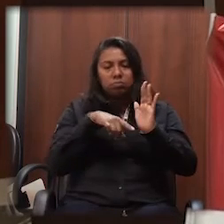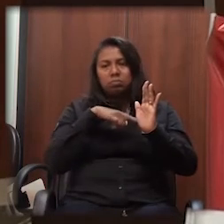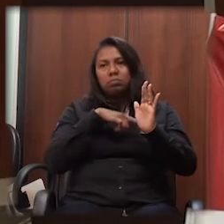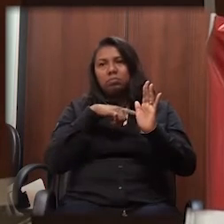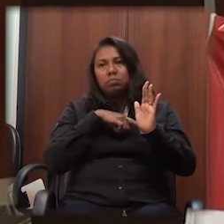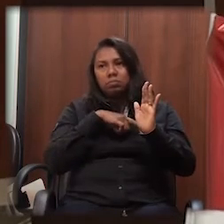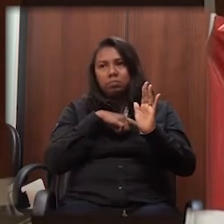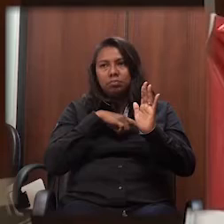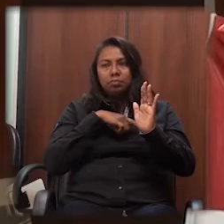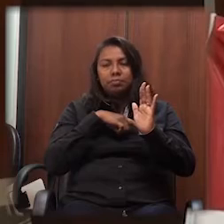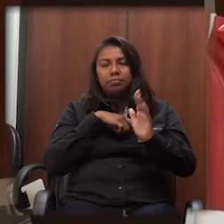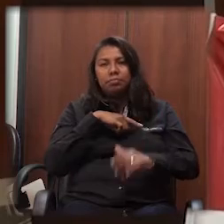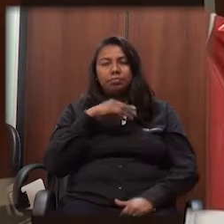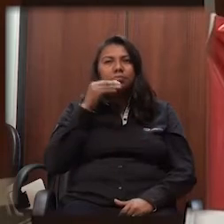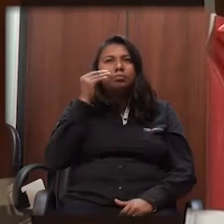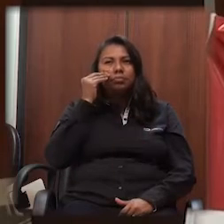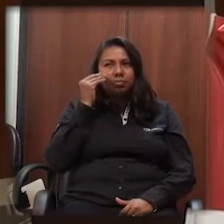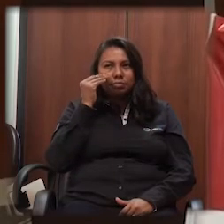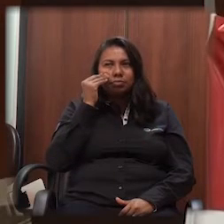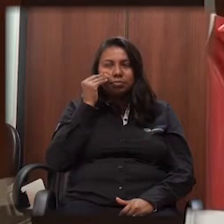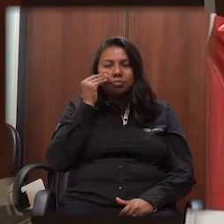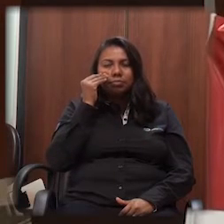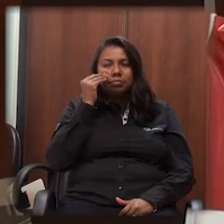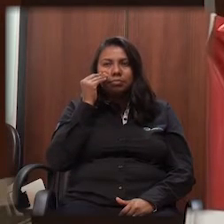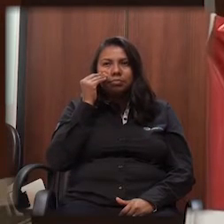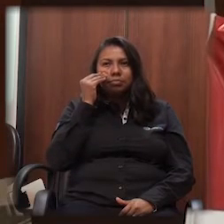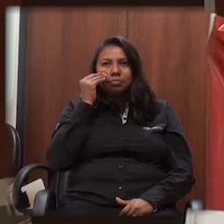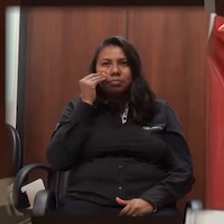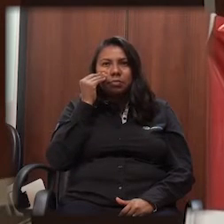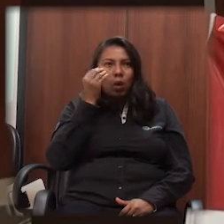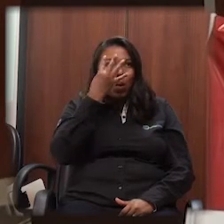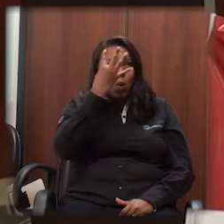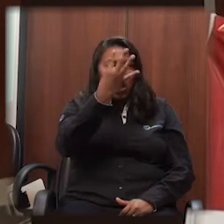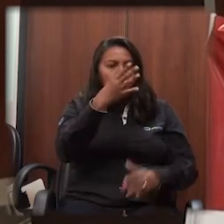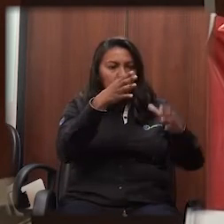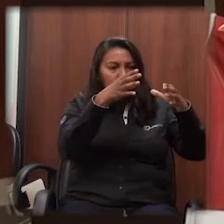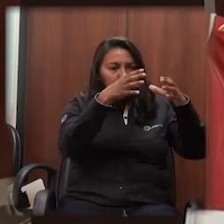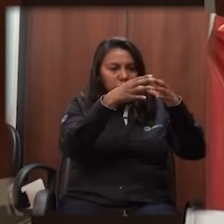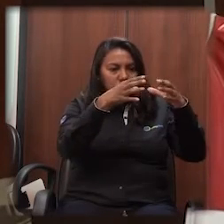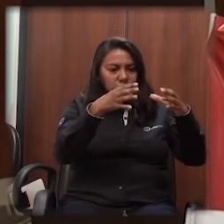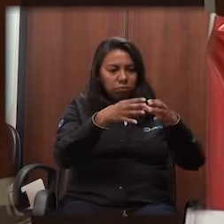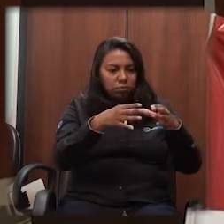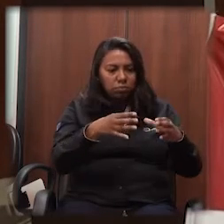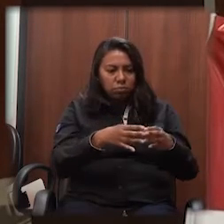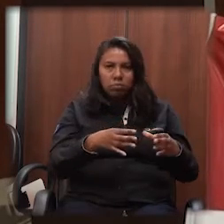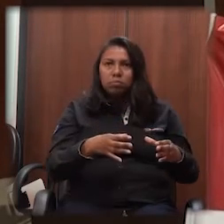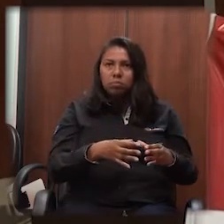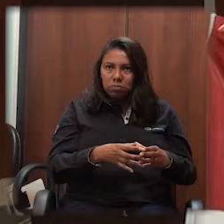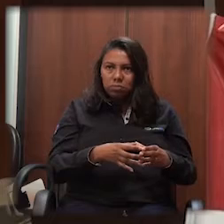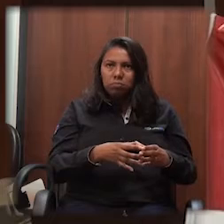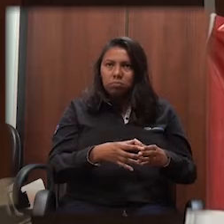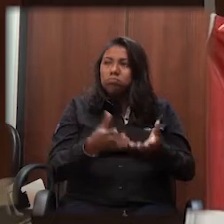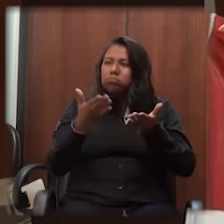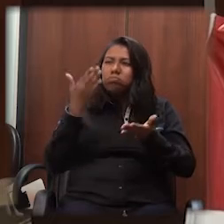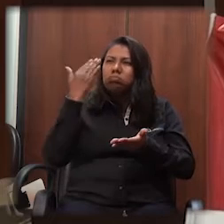a gente tentou aglutinar esse primeiro momento de monitoramento em 4 blocos importantes que a gente gostaria de entender